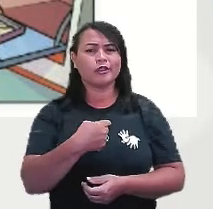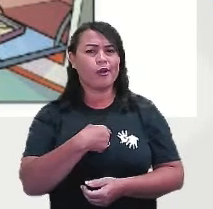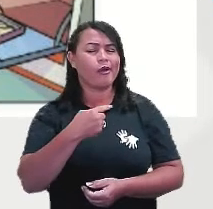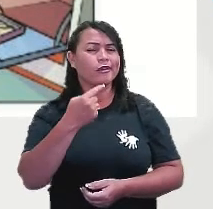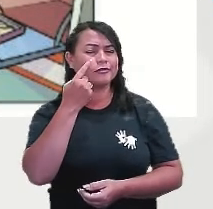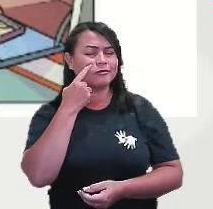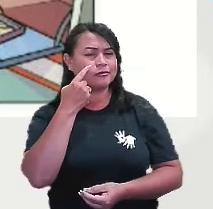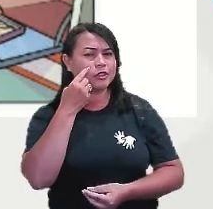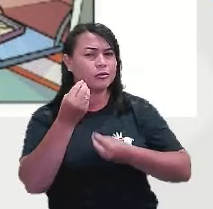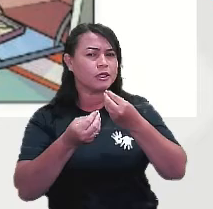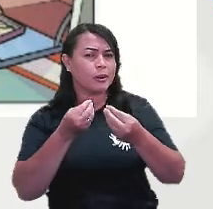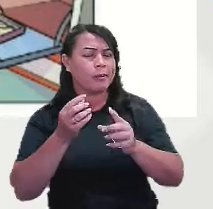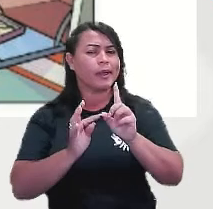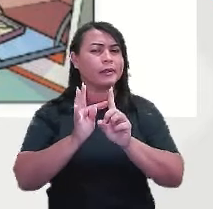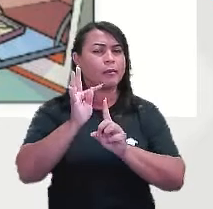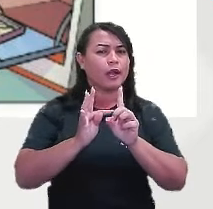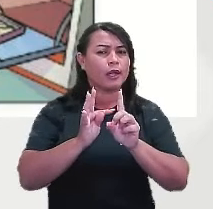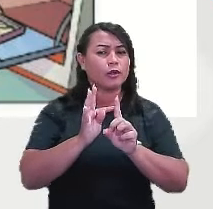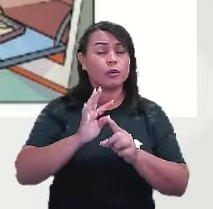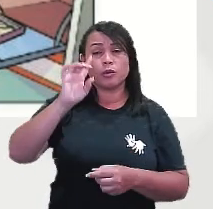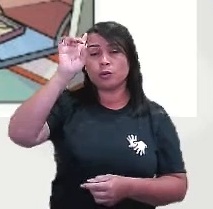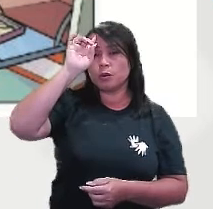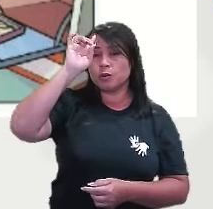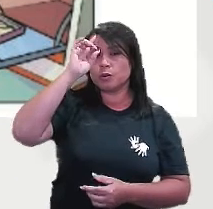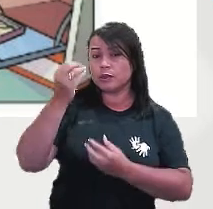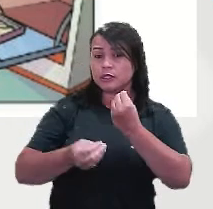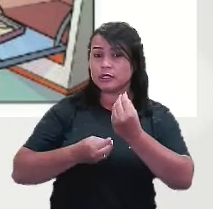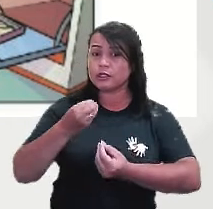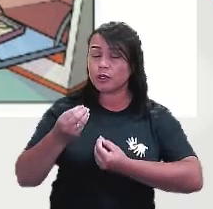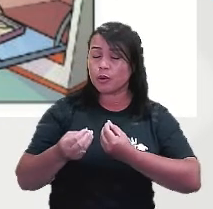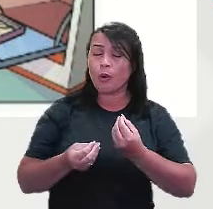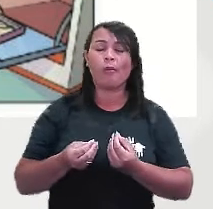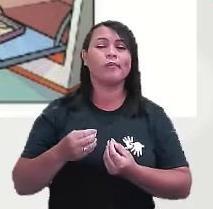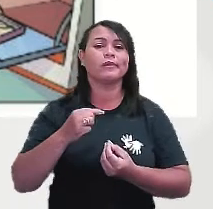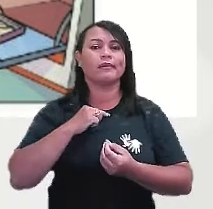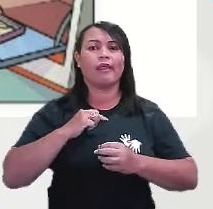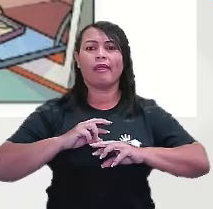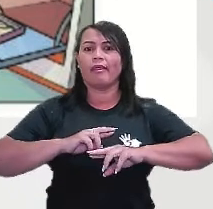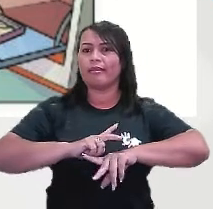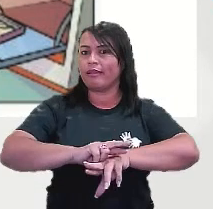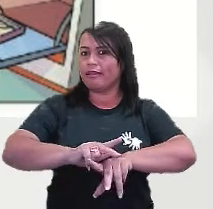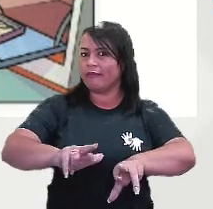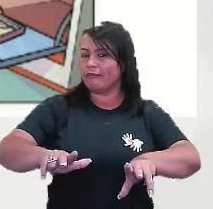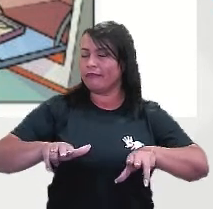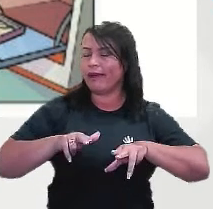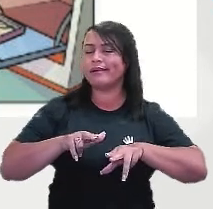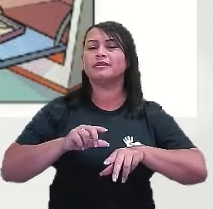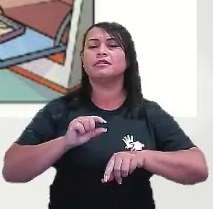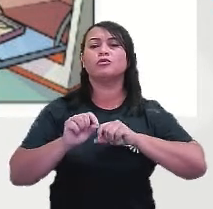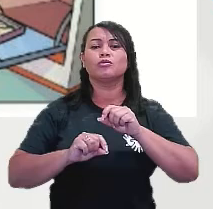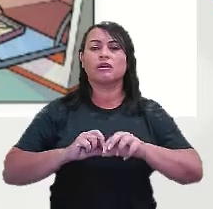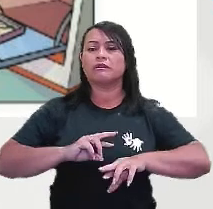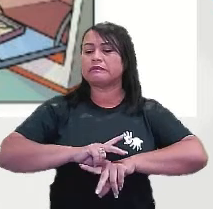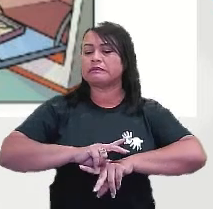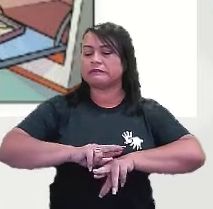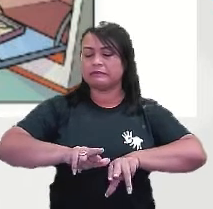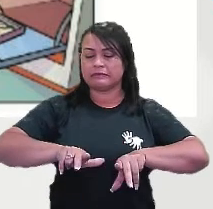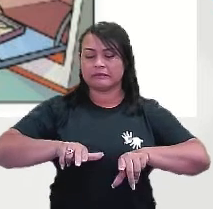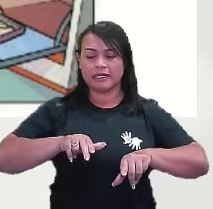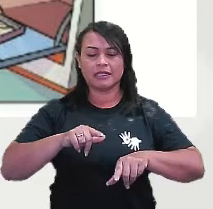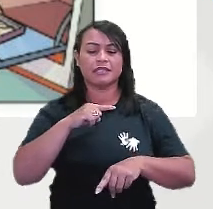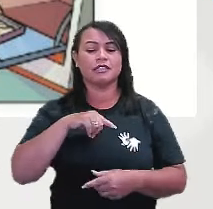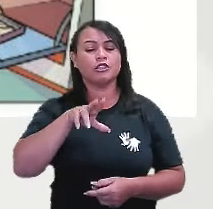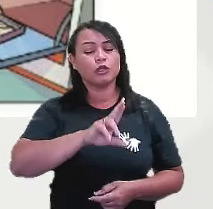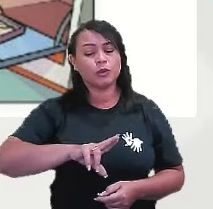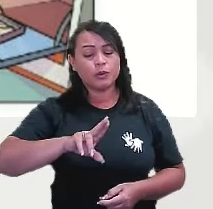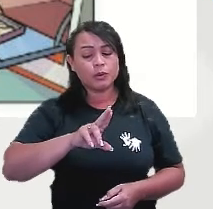medida de temperatura no nosso dia a dia. Então, são muitas as situações do dia a dia nas quais a gente utiliza